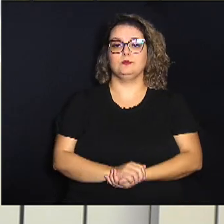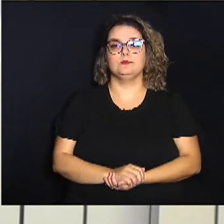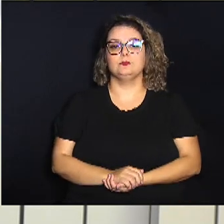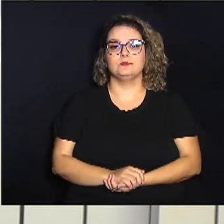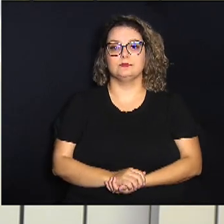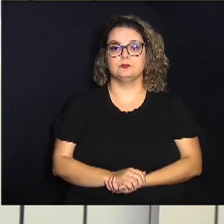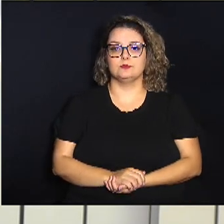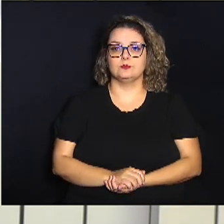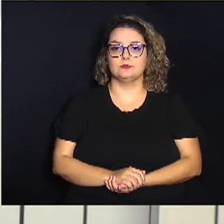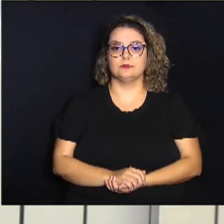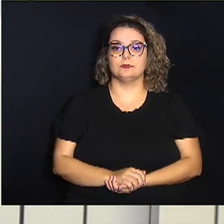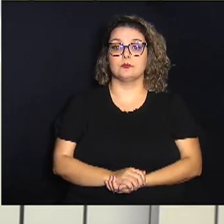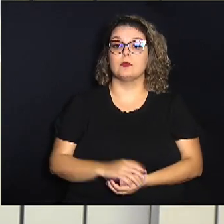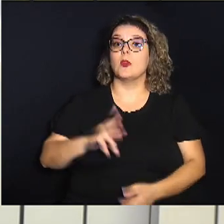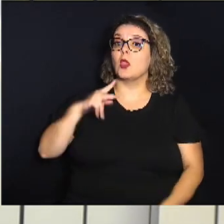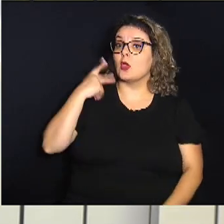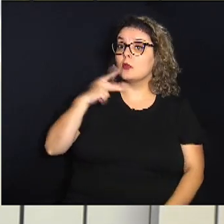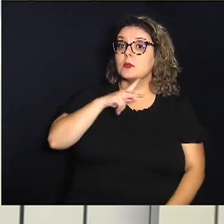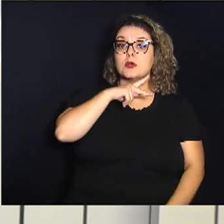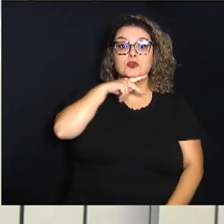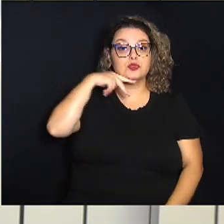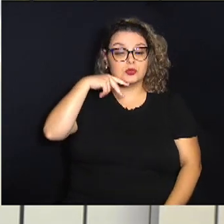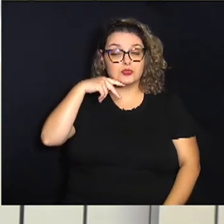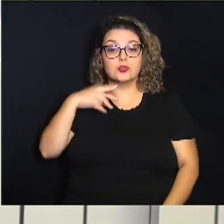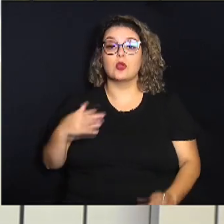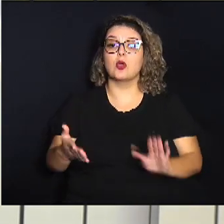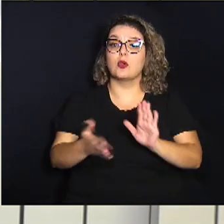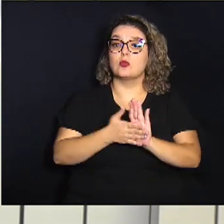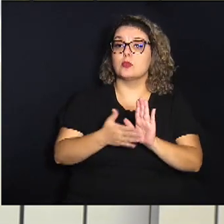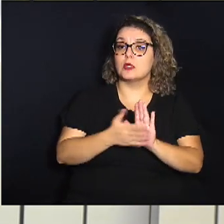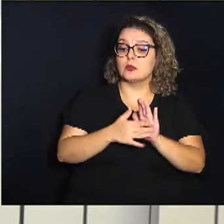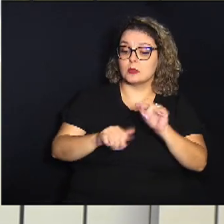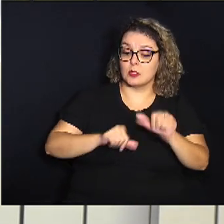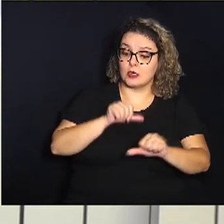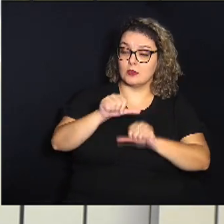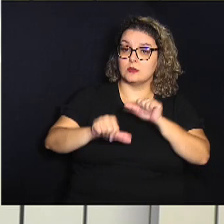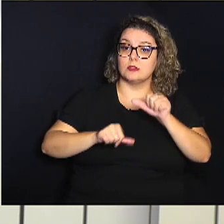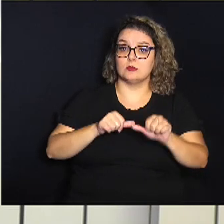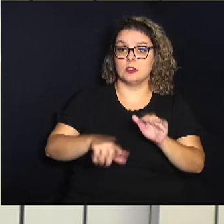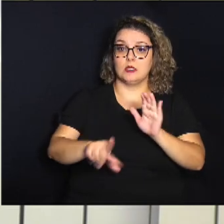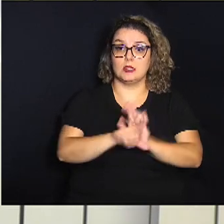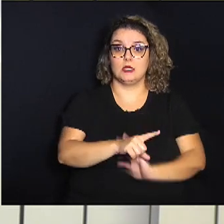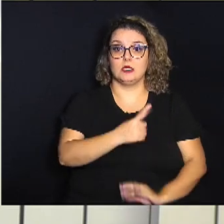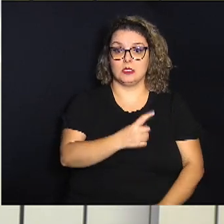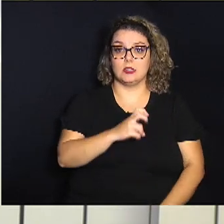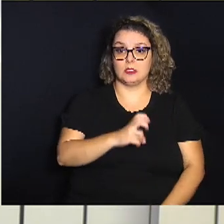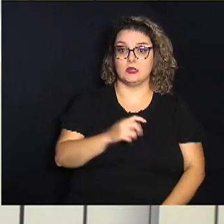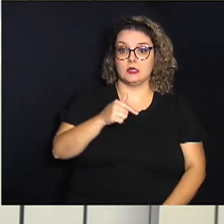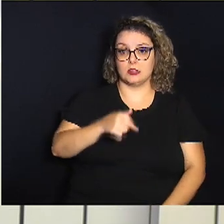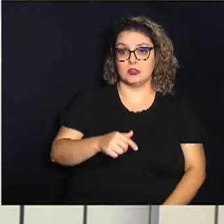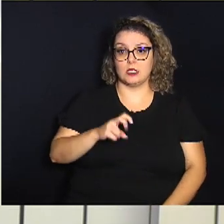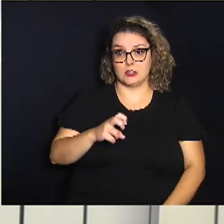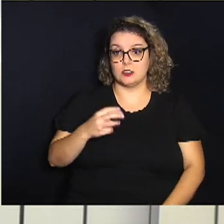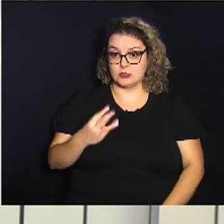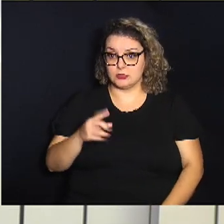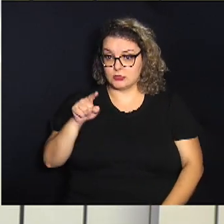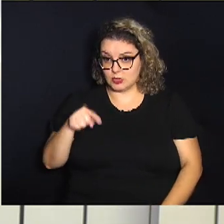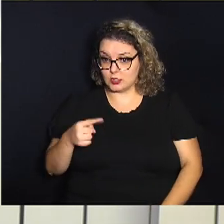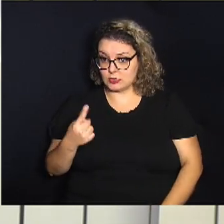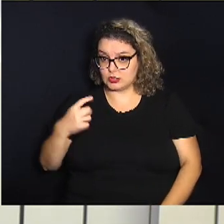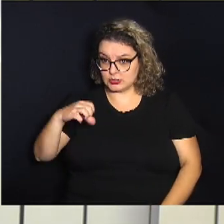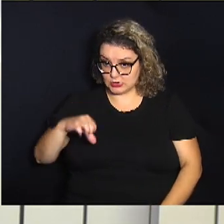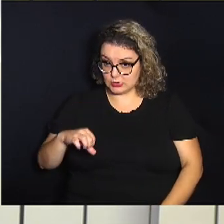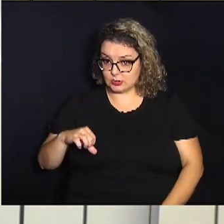O vereador Permínio Monteiro propôs uma alteração na Lei 15.753, de 2019,